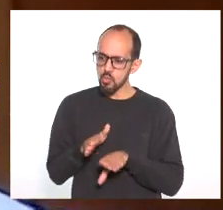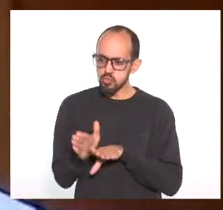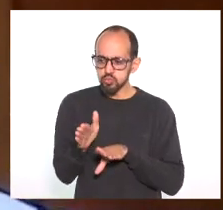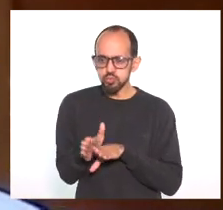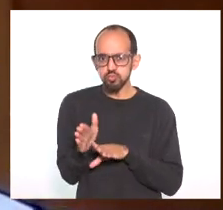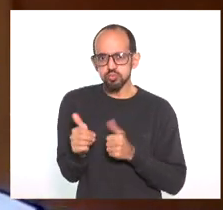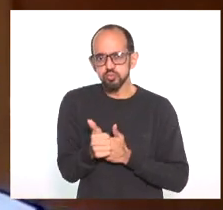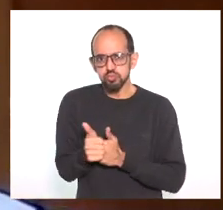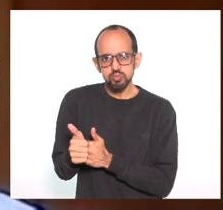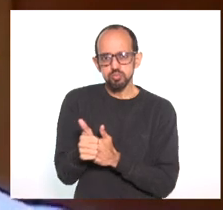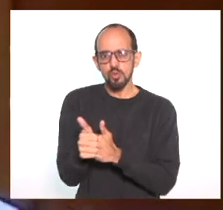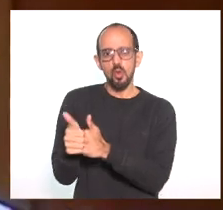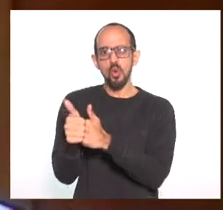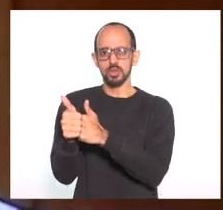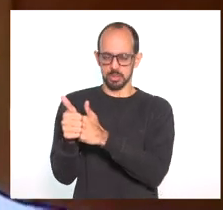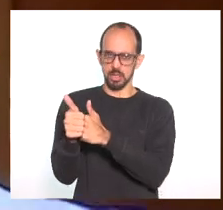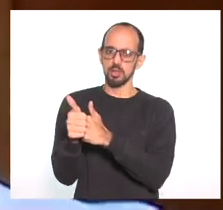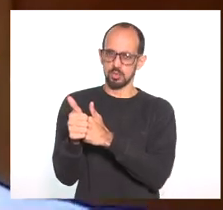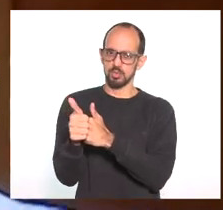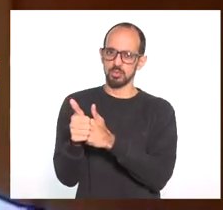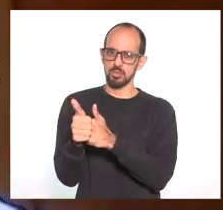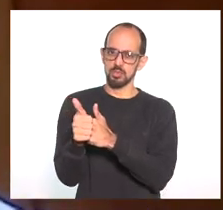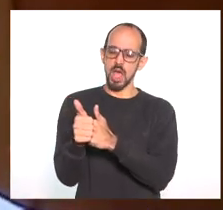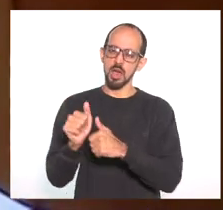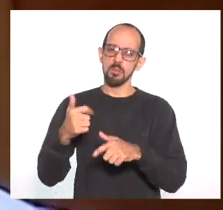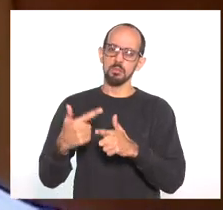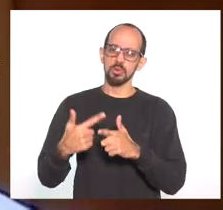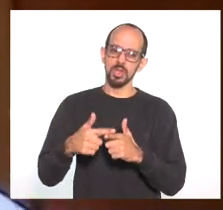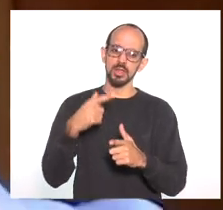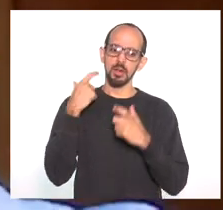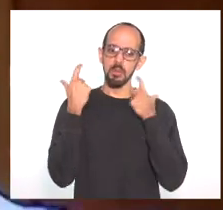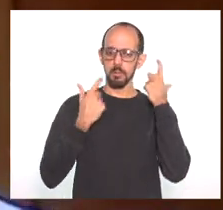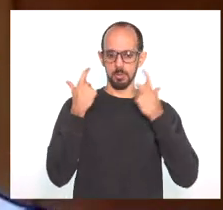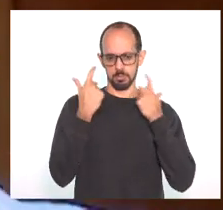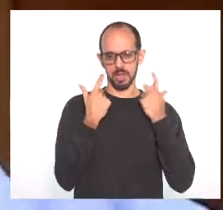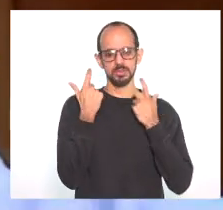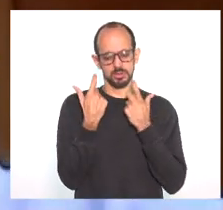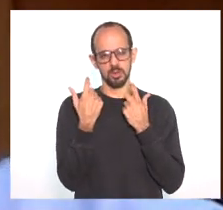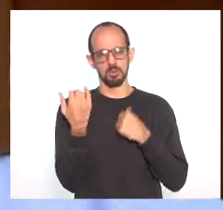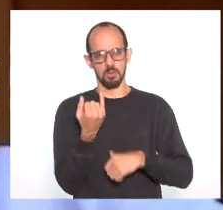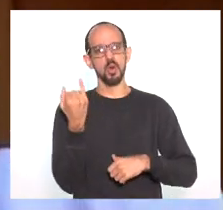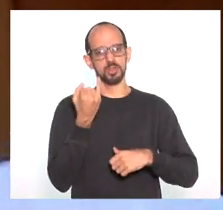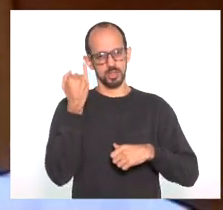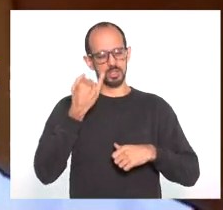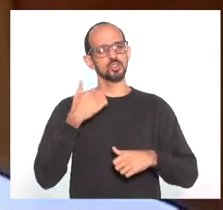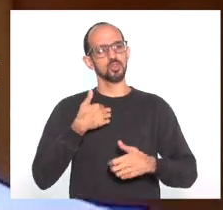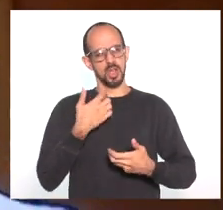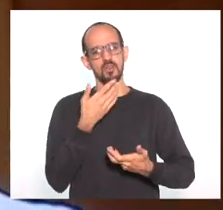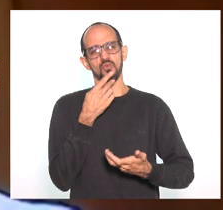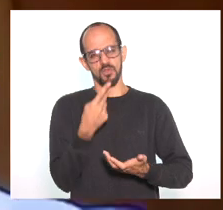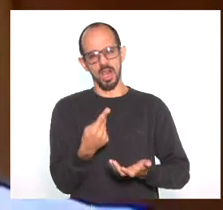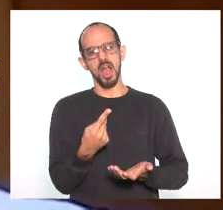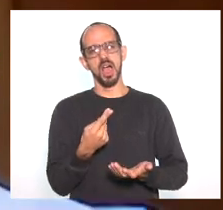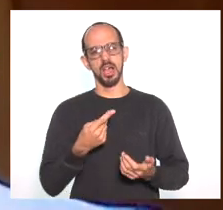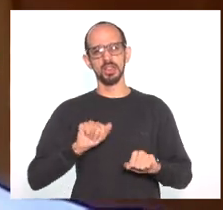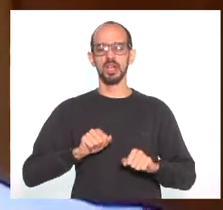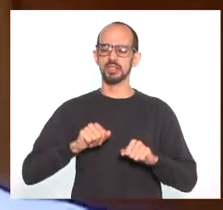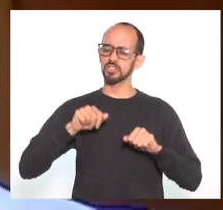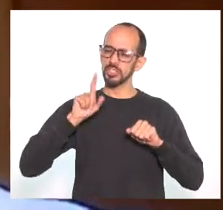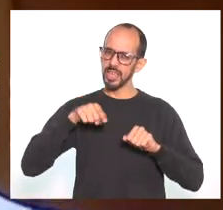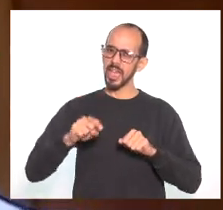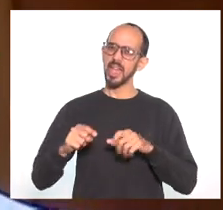acompanhar ao longo da CPI, porque, de fato, houve essa preocupação, a meu ver, pertinente, é só isso que eu quero ressaltar, de reunir ali os